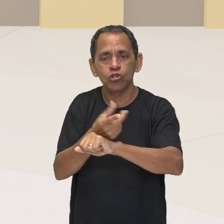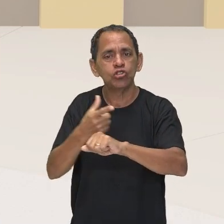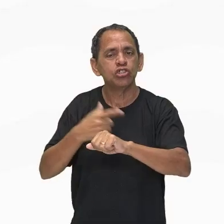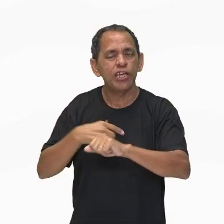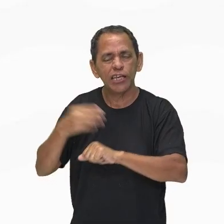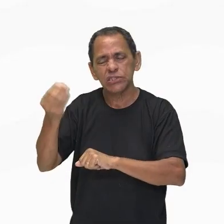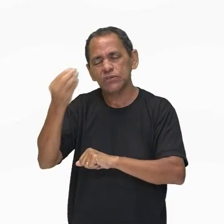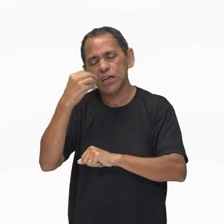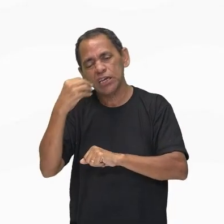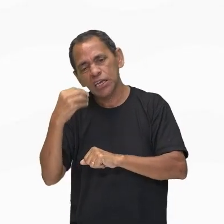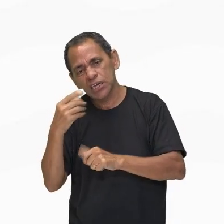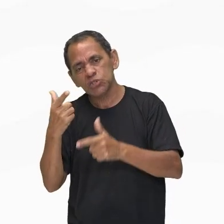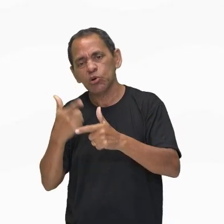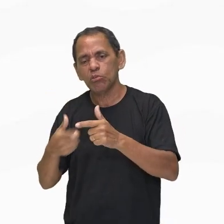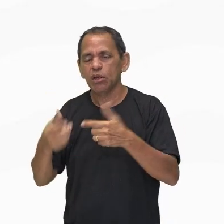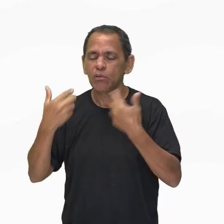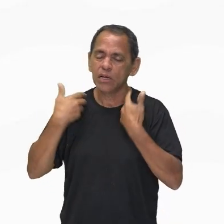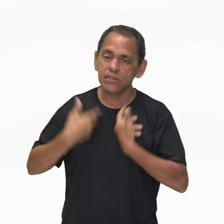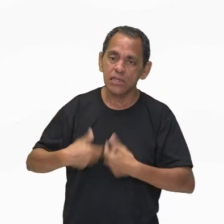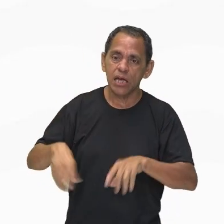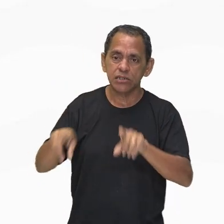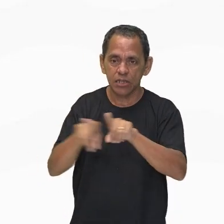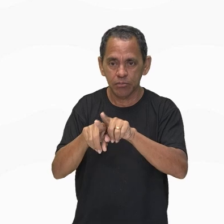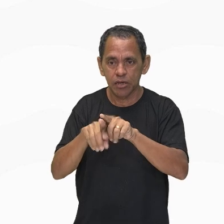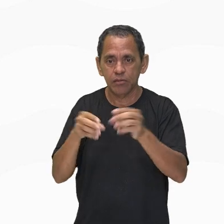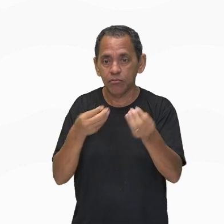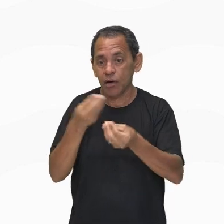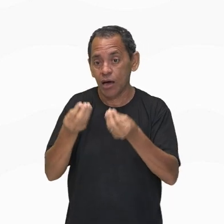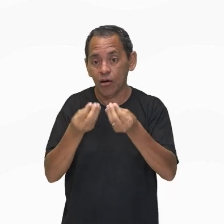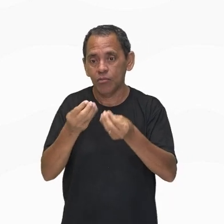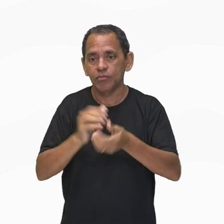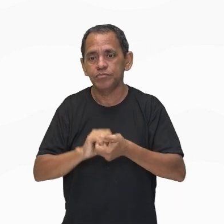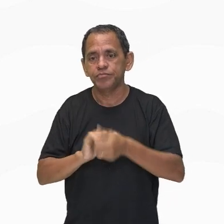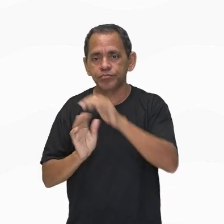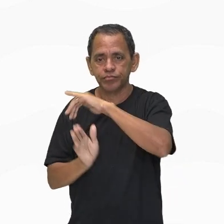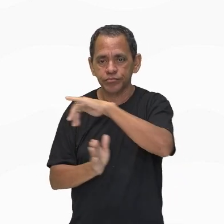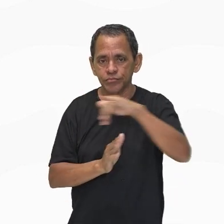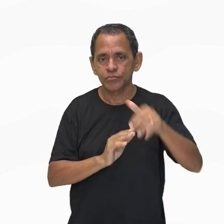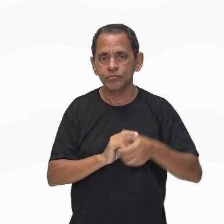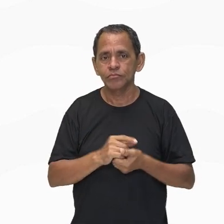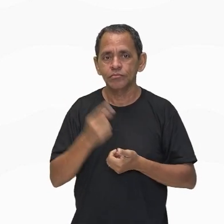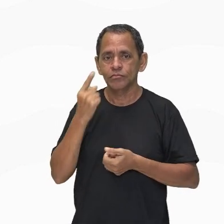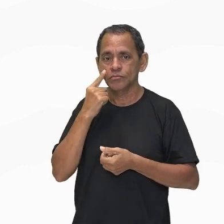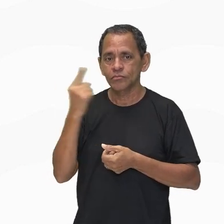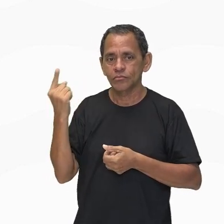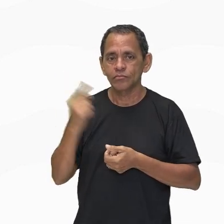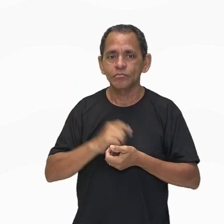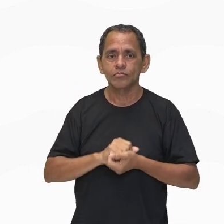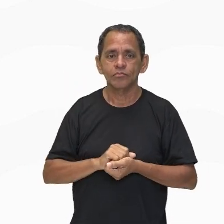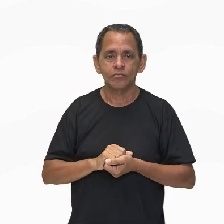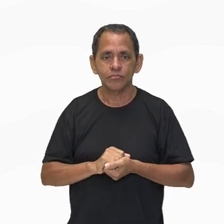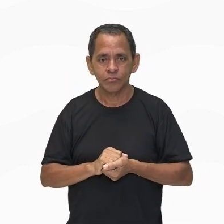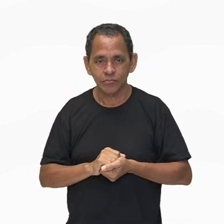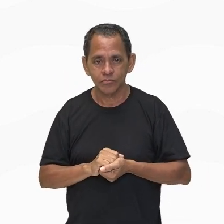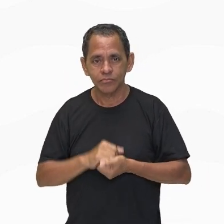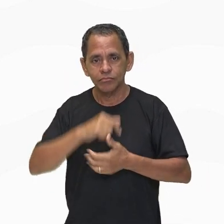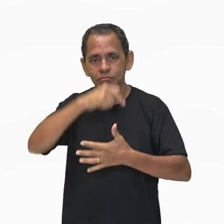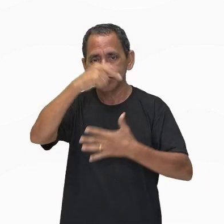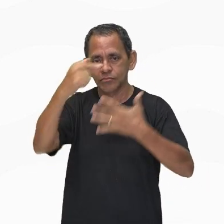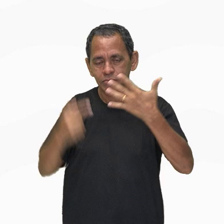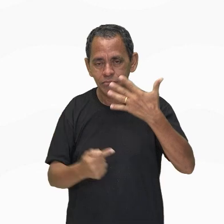de motivação. A primeira é a motivação intrínseca. Ela está ligada ali ao conjunto de